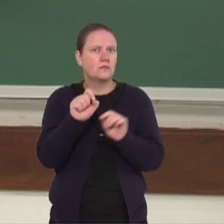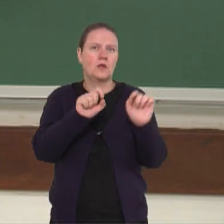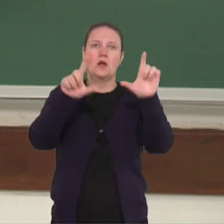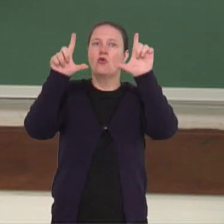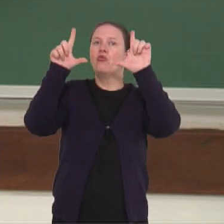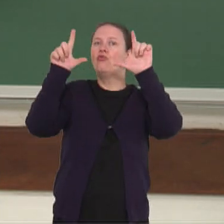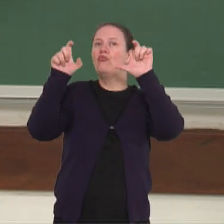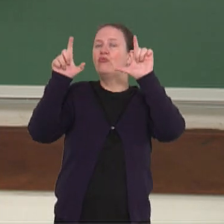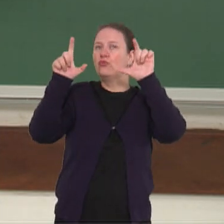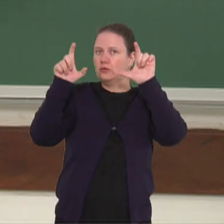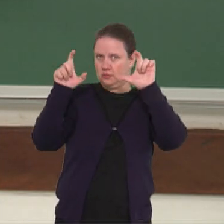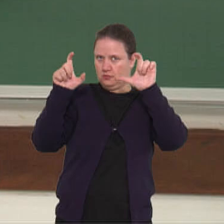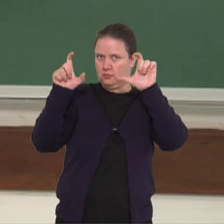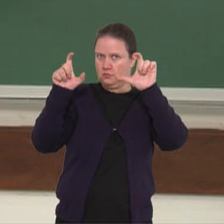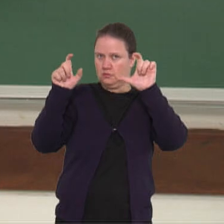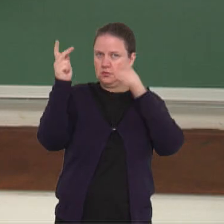tá?